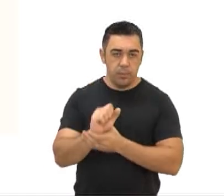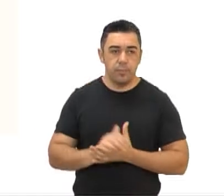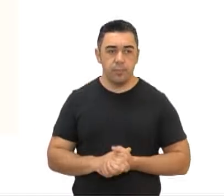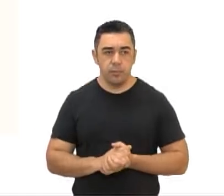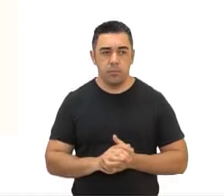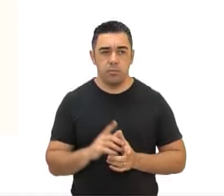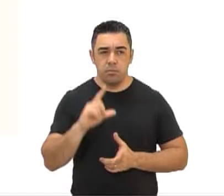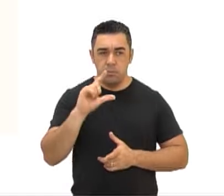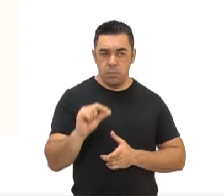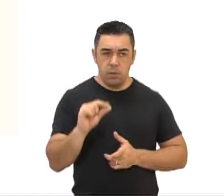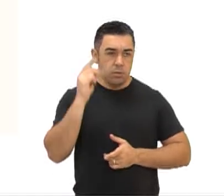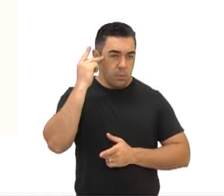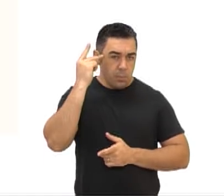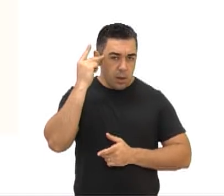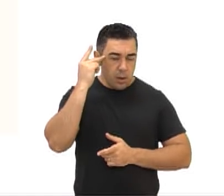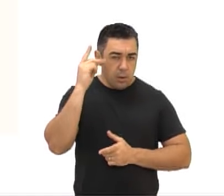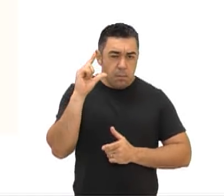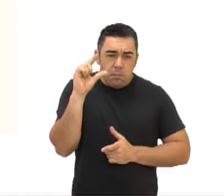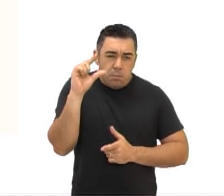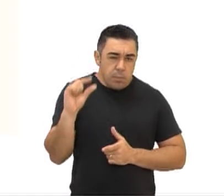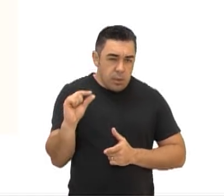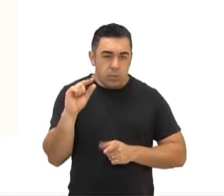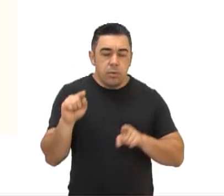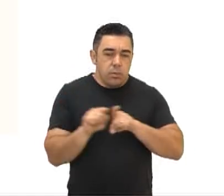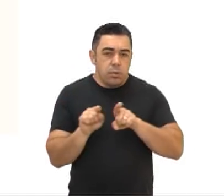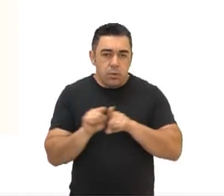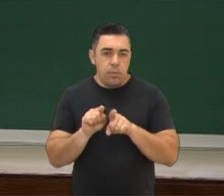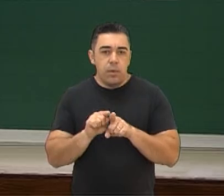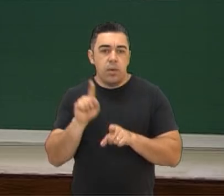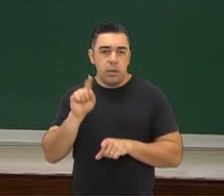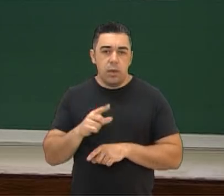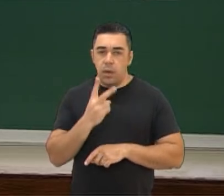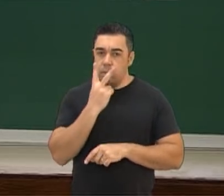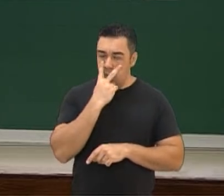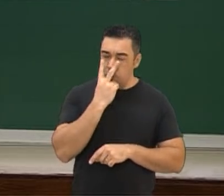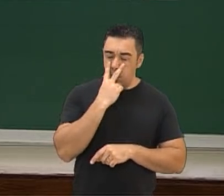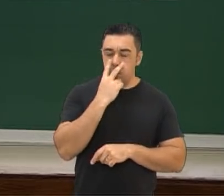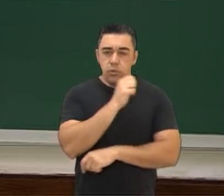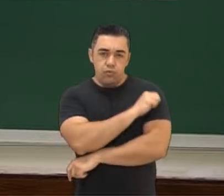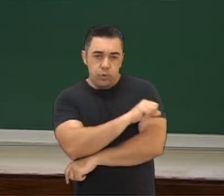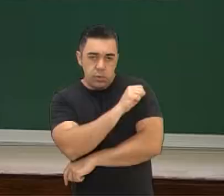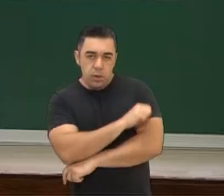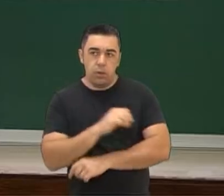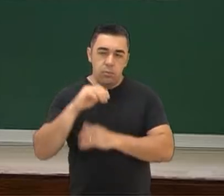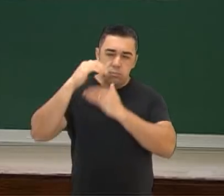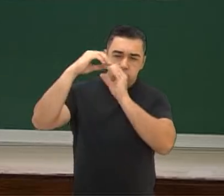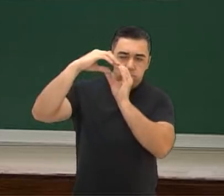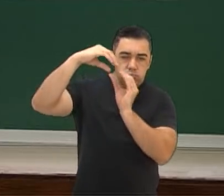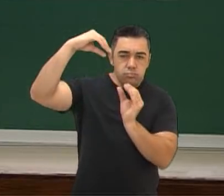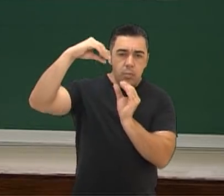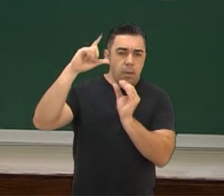um pouco menos em São Paulo, mas a menor quantidade ali é entre o Rio de Janeiro e o Espírito Santo, que tem